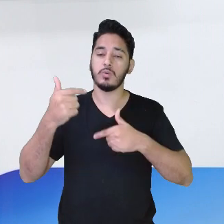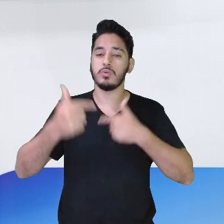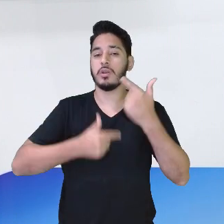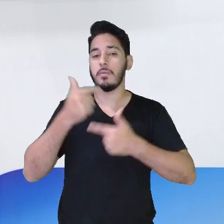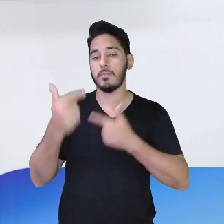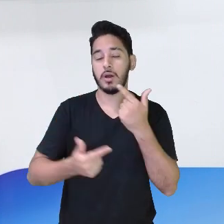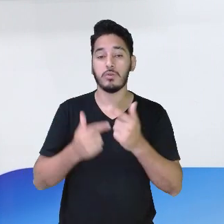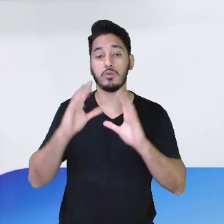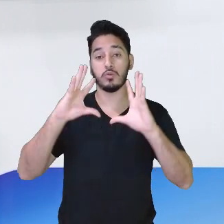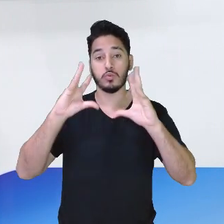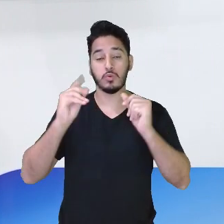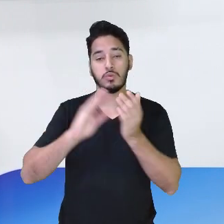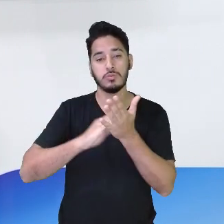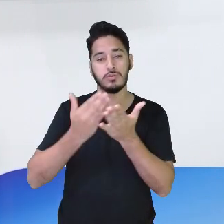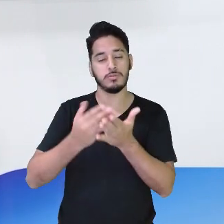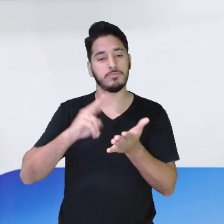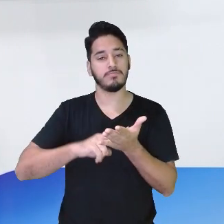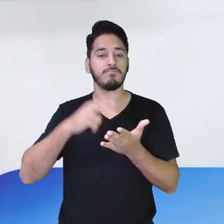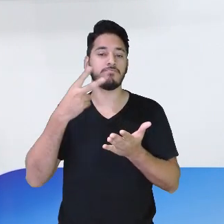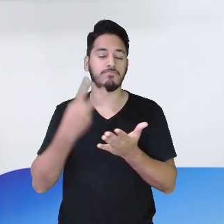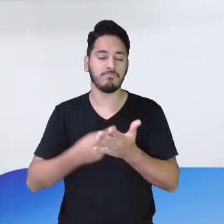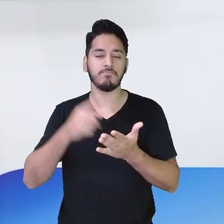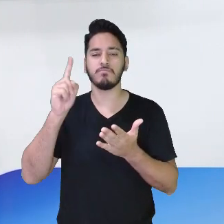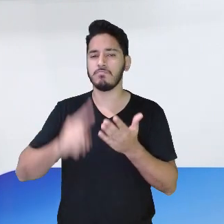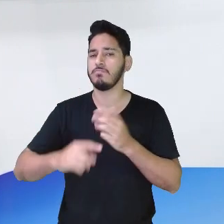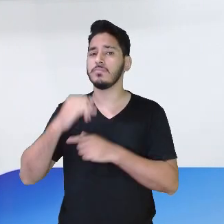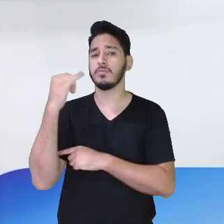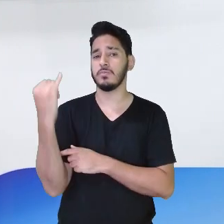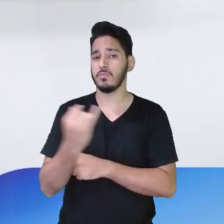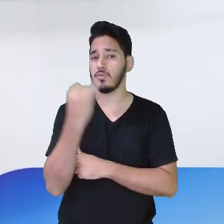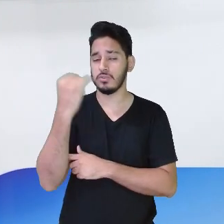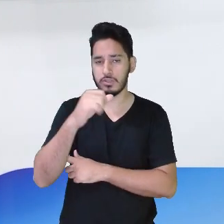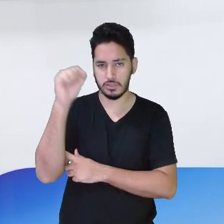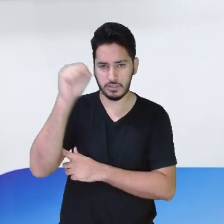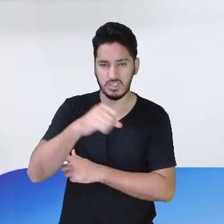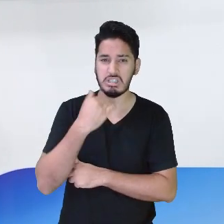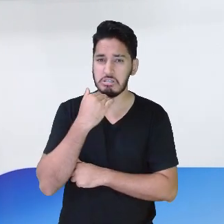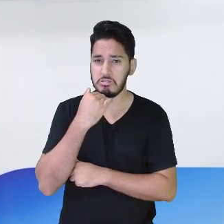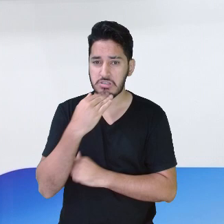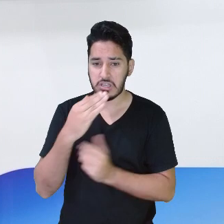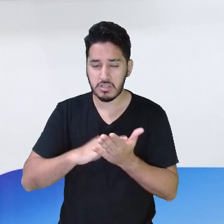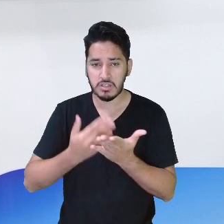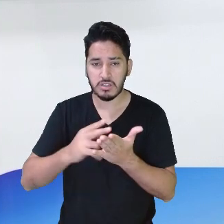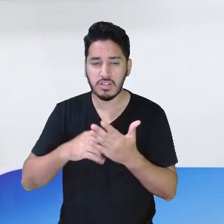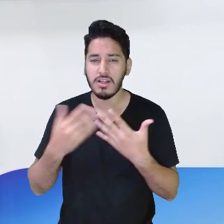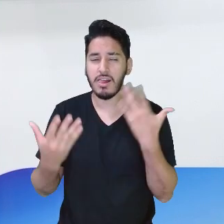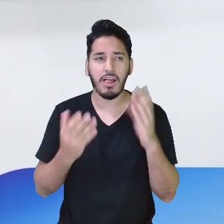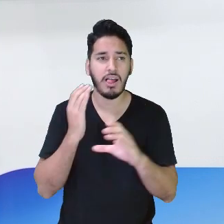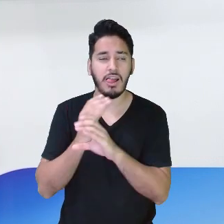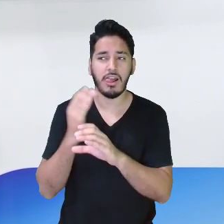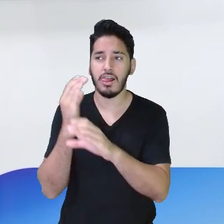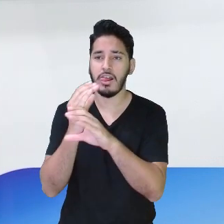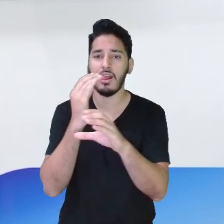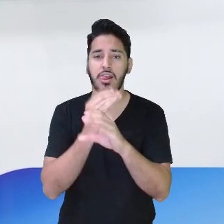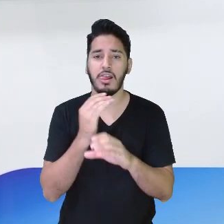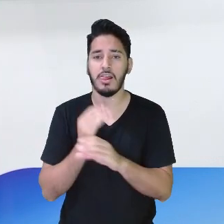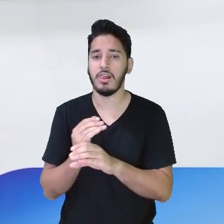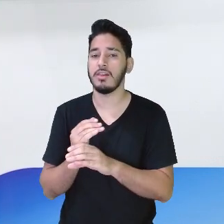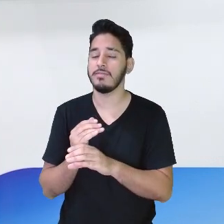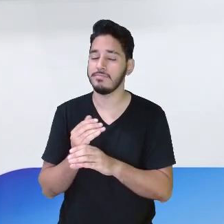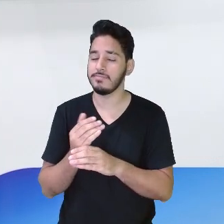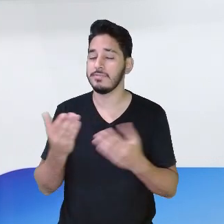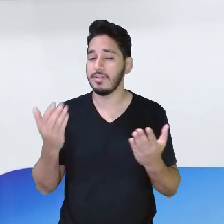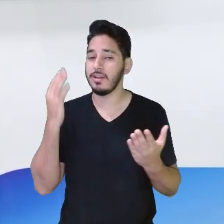de todos os intérpretes de Libra é muito importante. Sem eles, a nossa aula não seria tão legal como tem